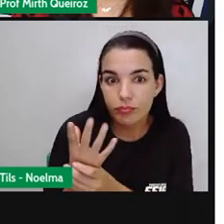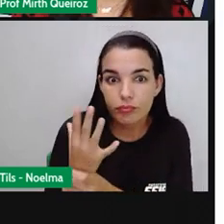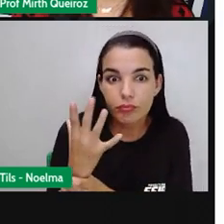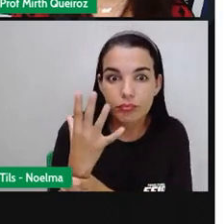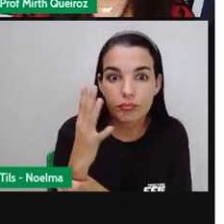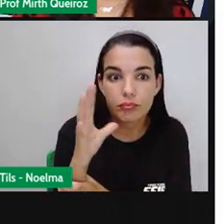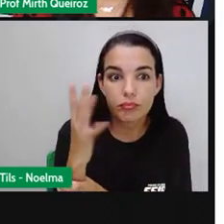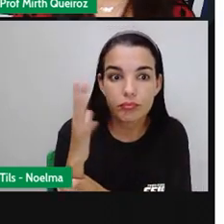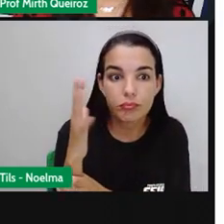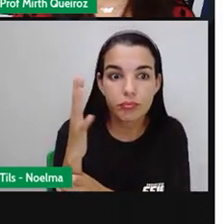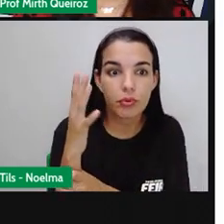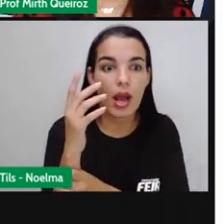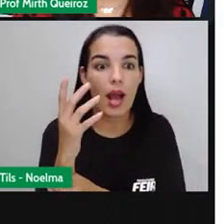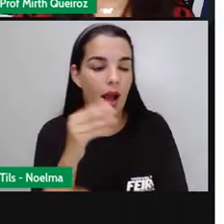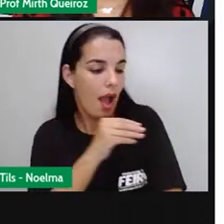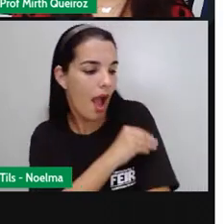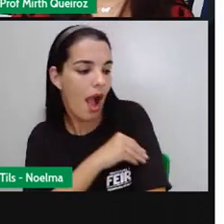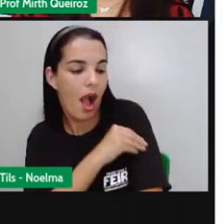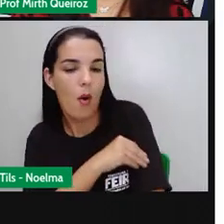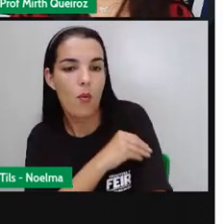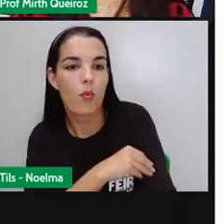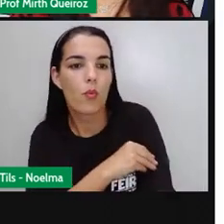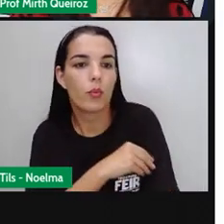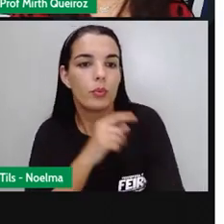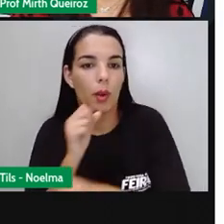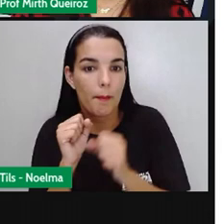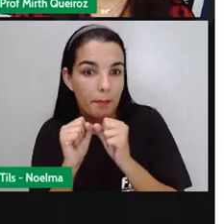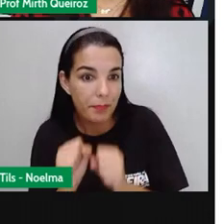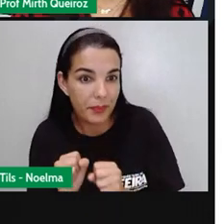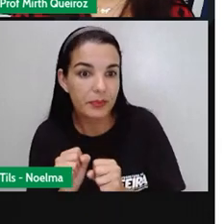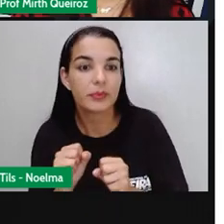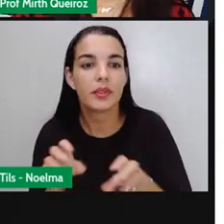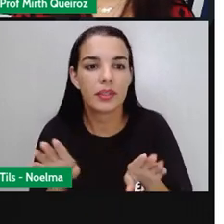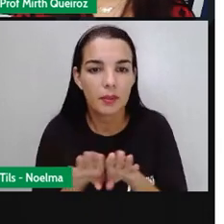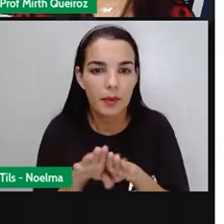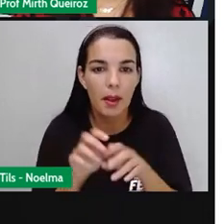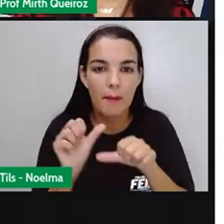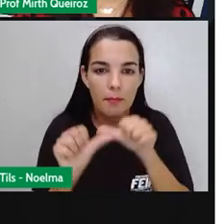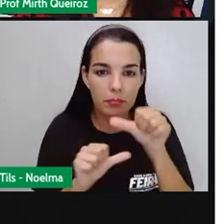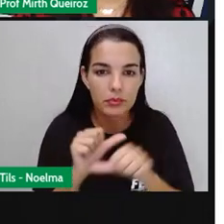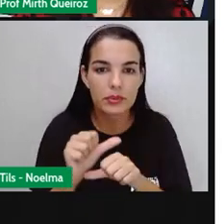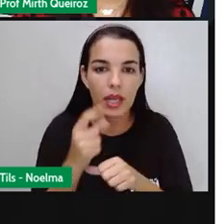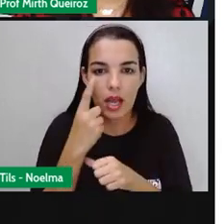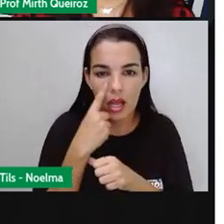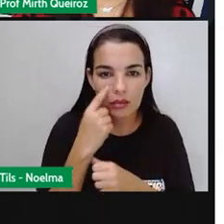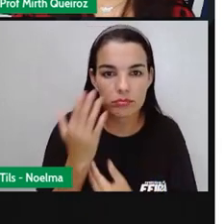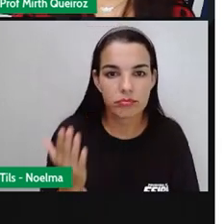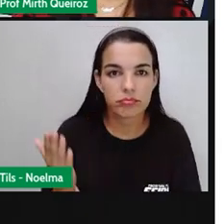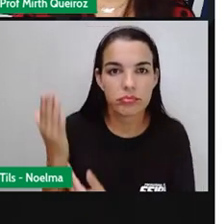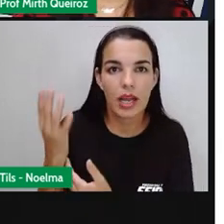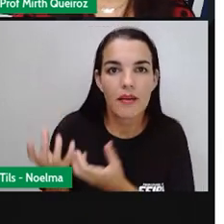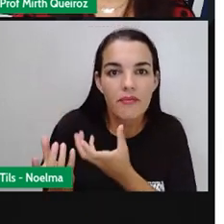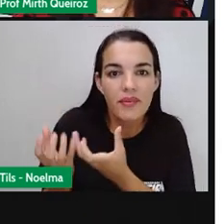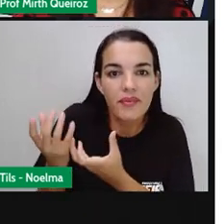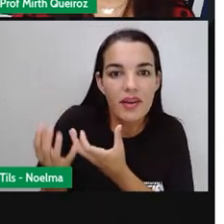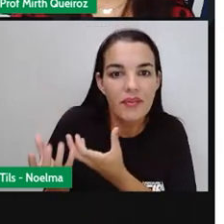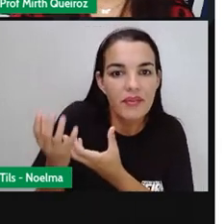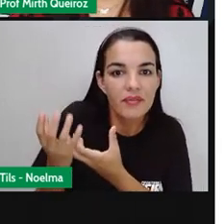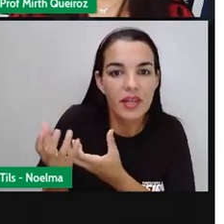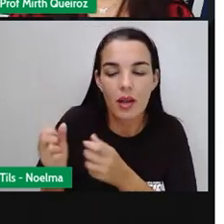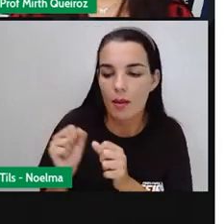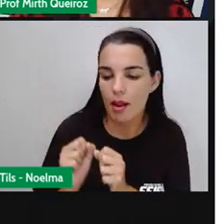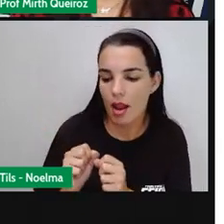luminosidade, que é o caso do álcool queimado. Efervescência, a liberação de gases, né? É um tipo aí